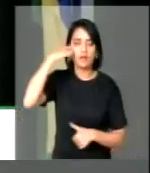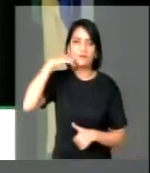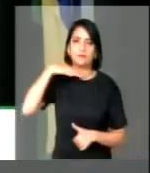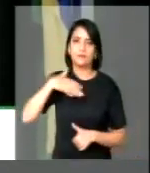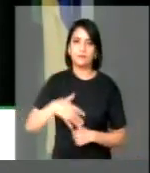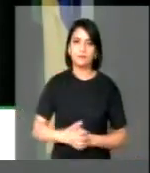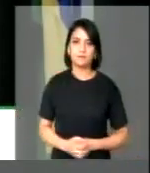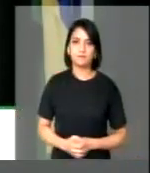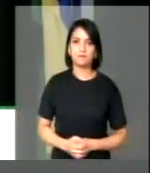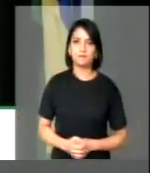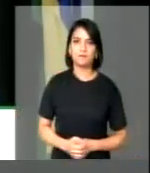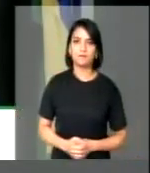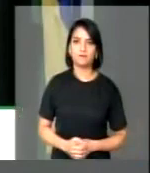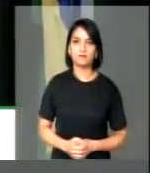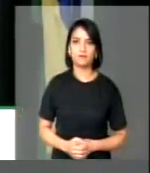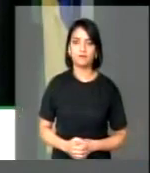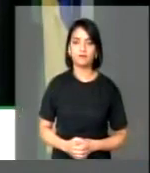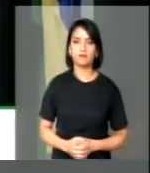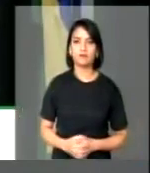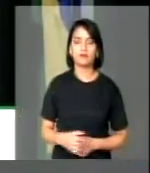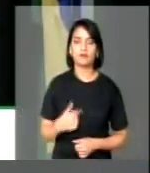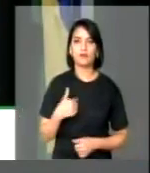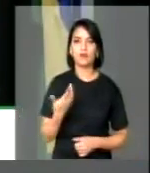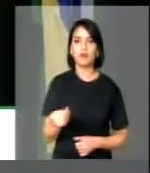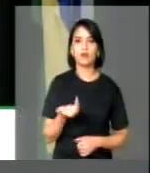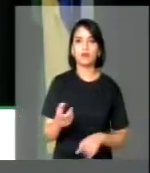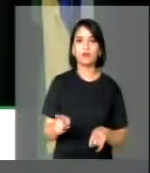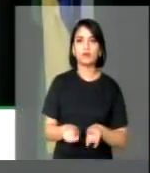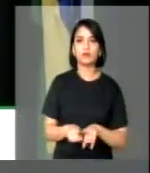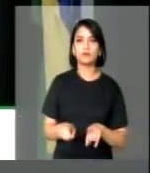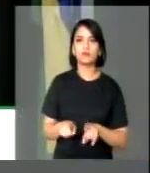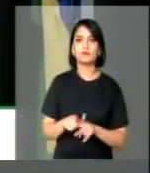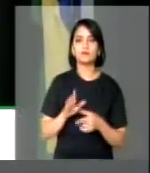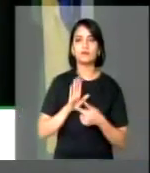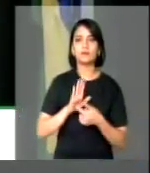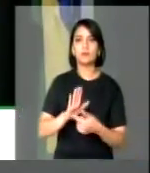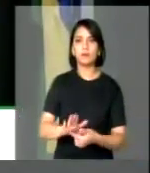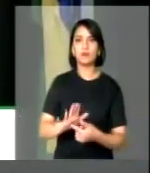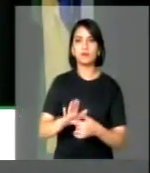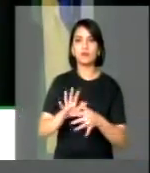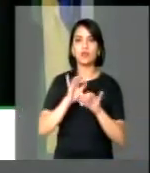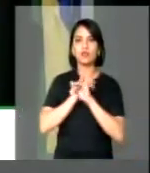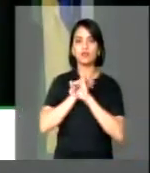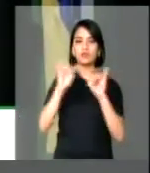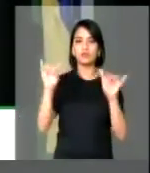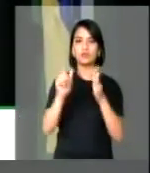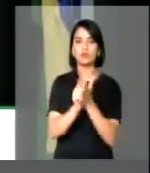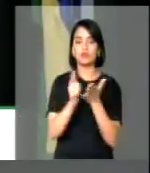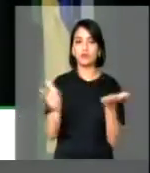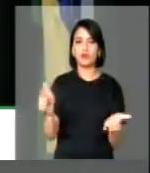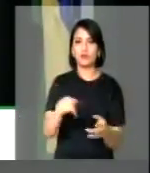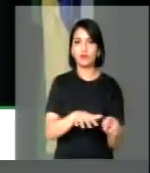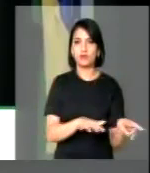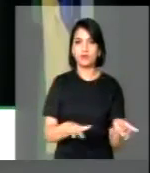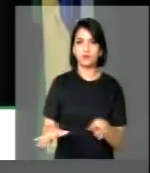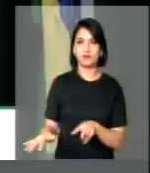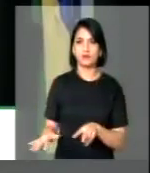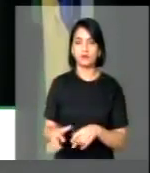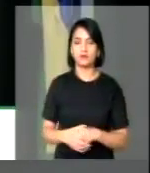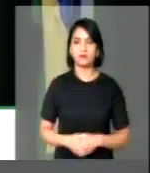que acrescentar aqui as manchetes dos jornais dessa semana sobre a matéria.